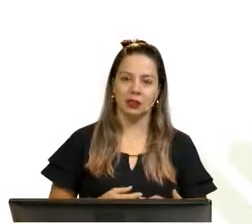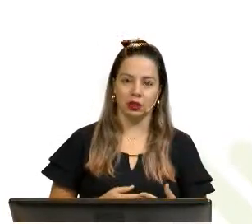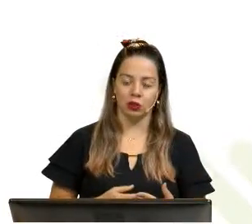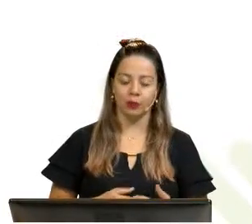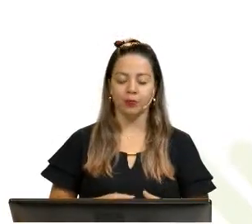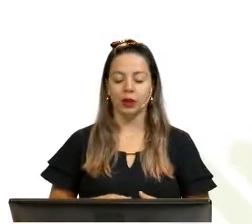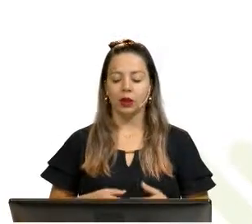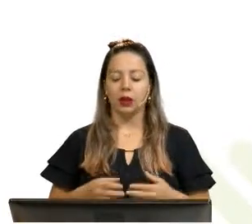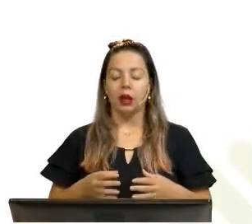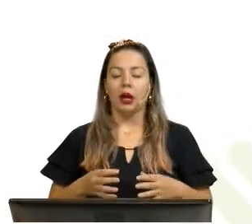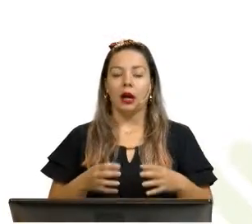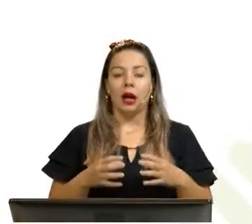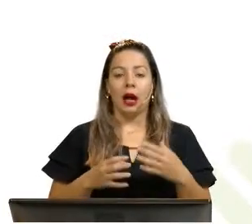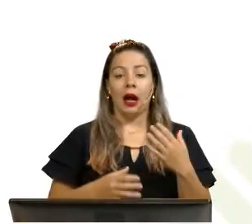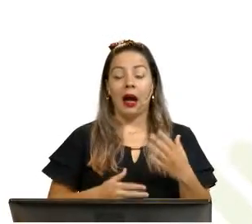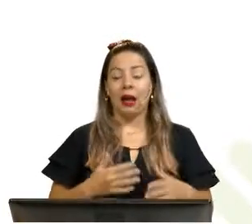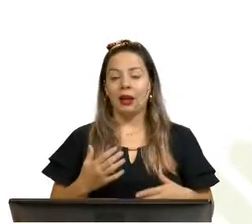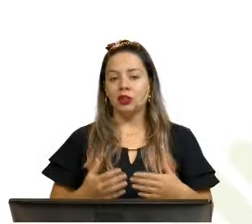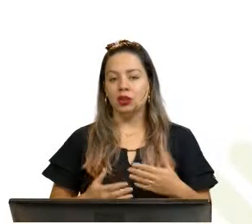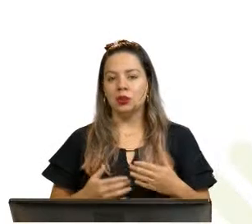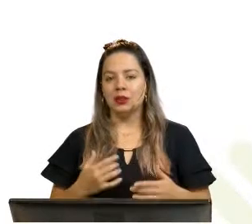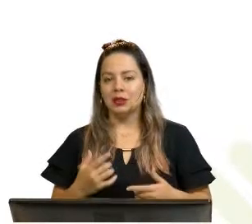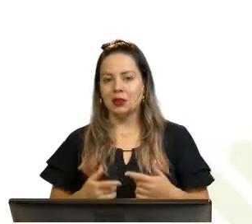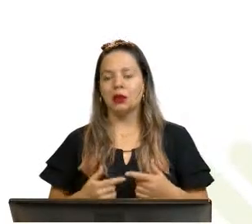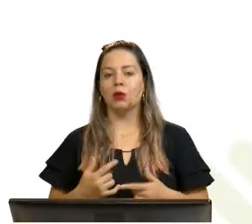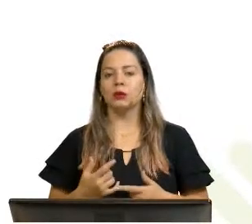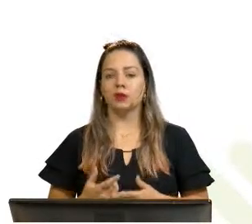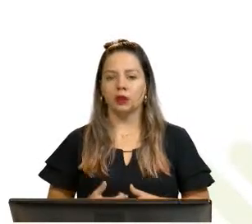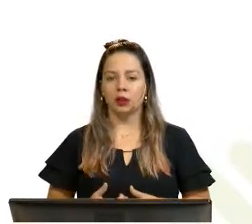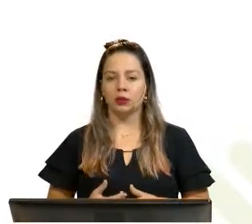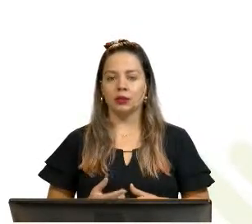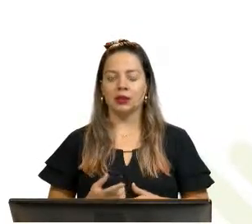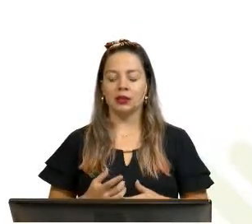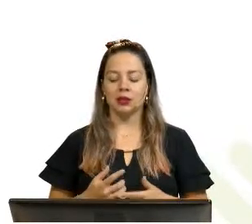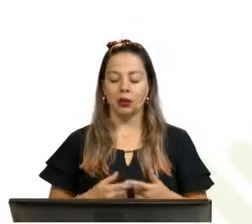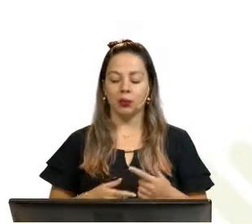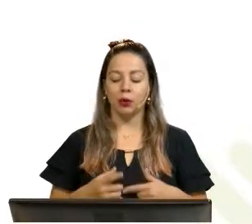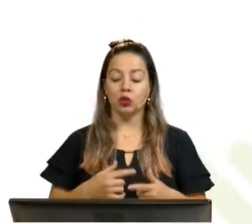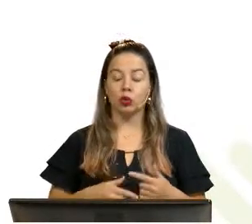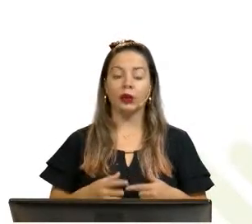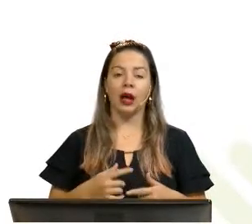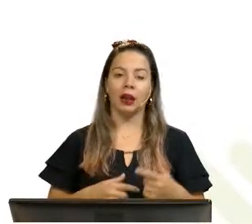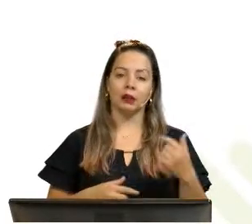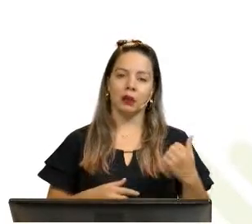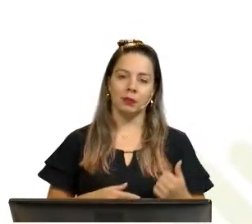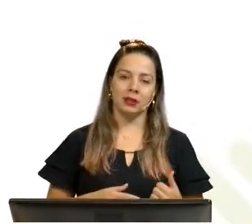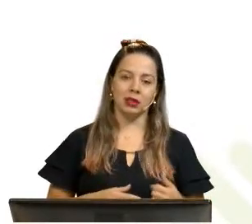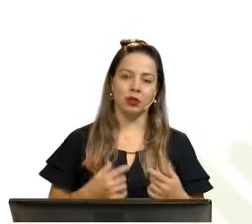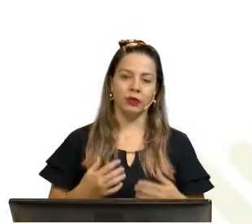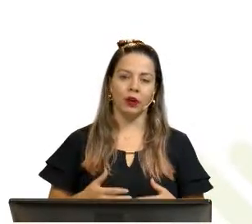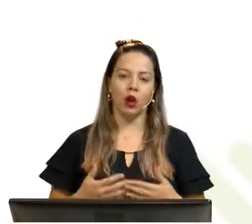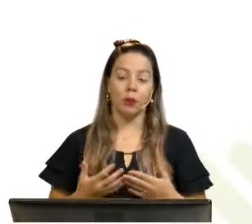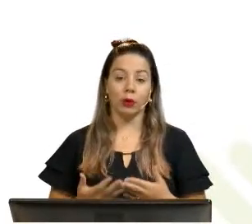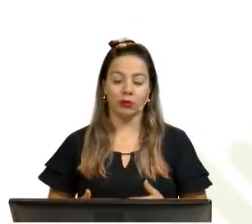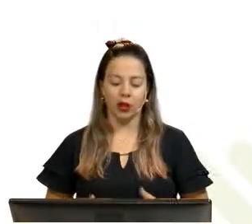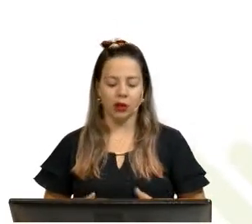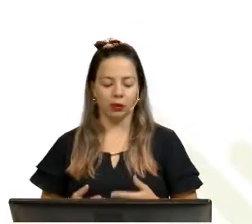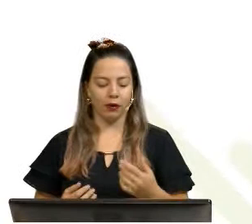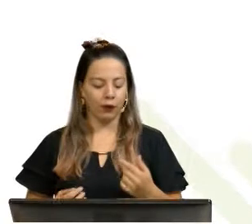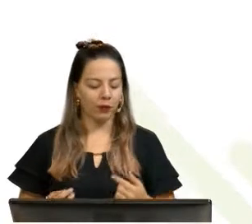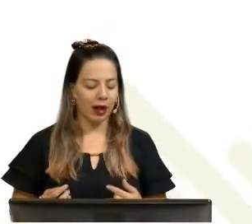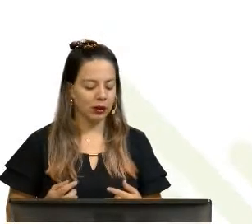capsídeo além disso existem alguns vírus que só que possui além do capsídeo envelope